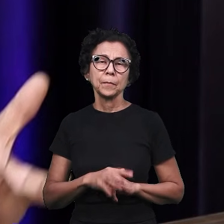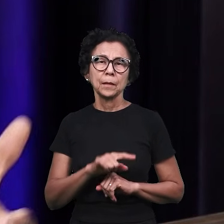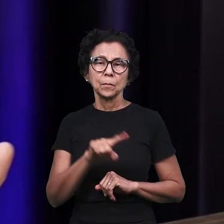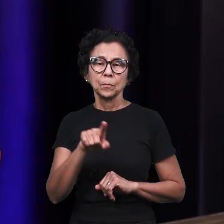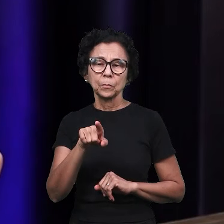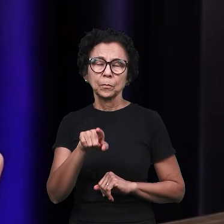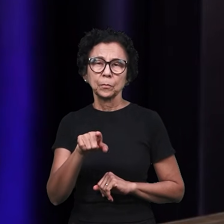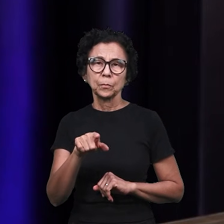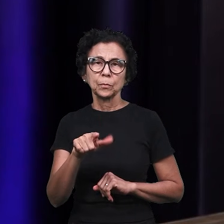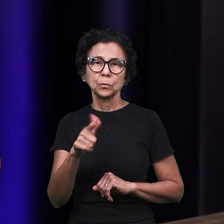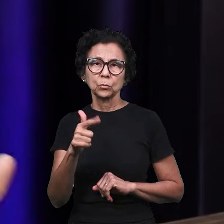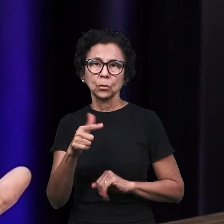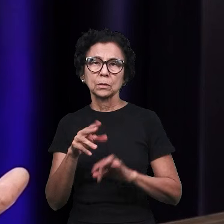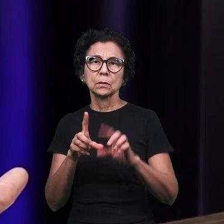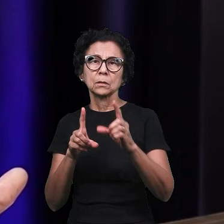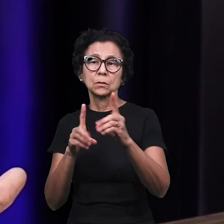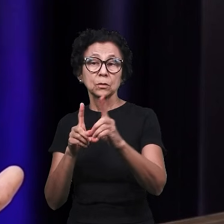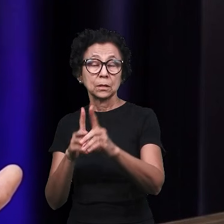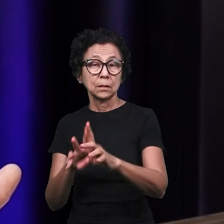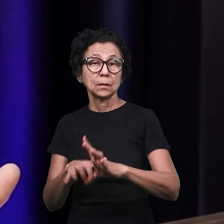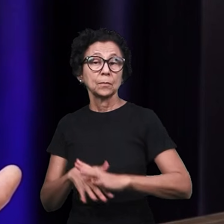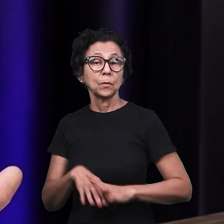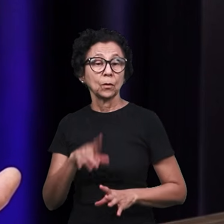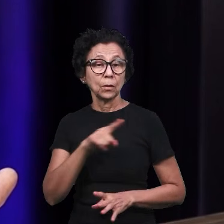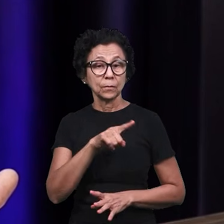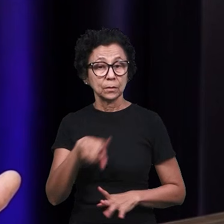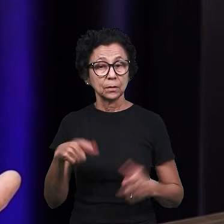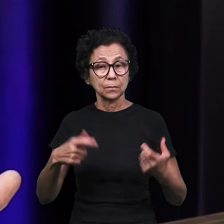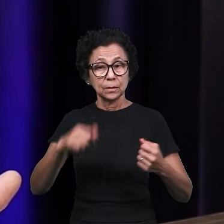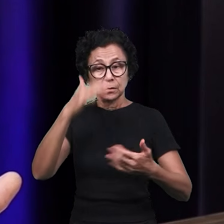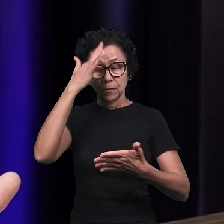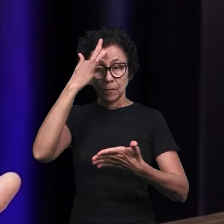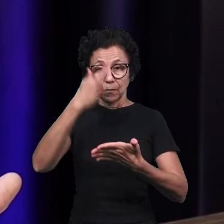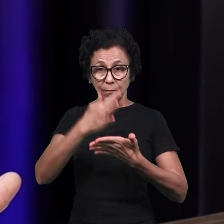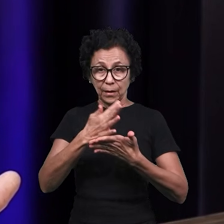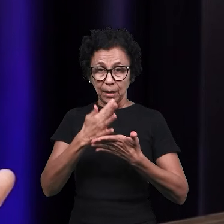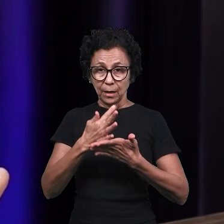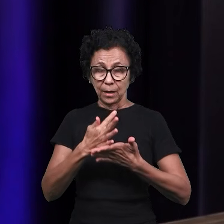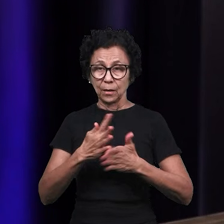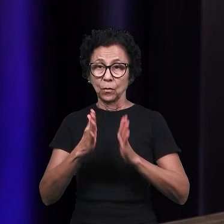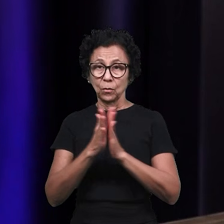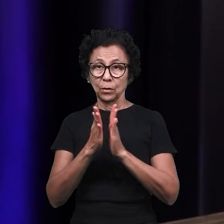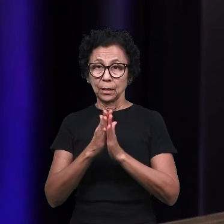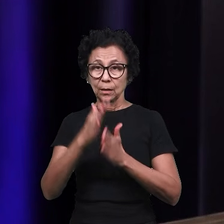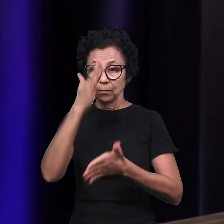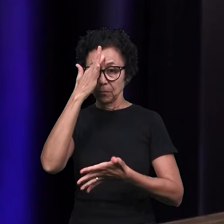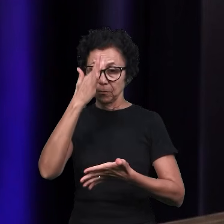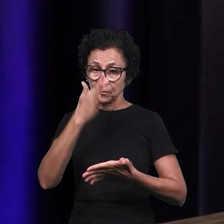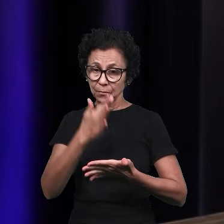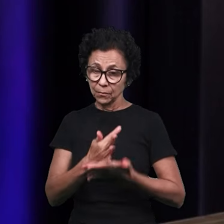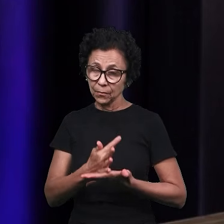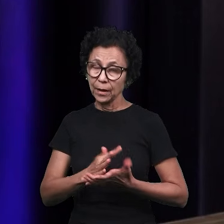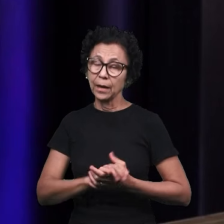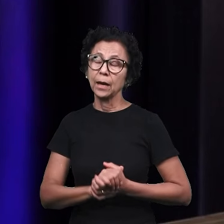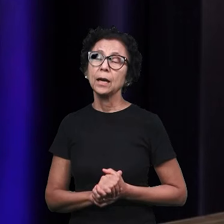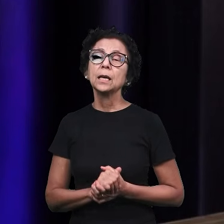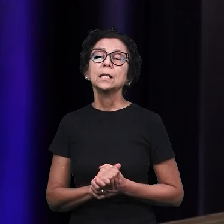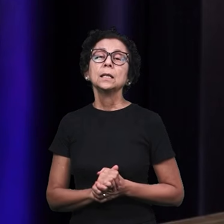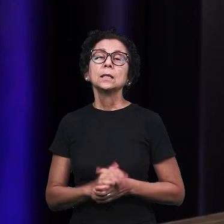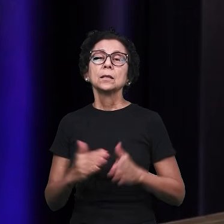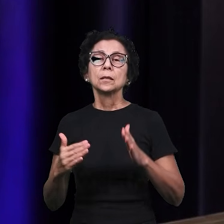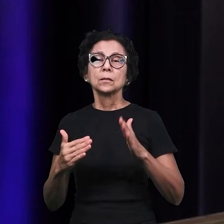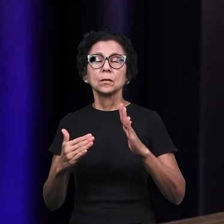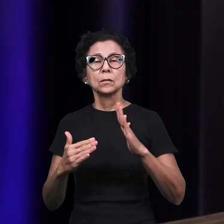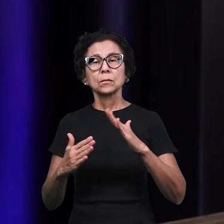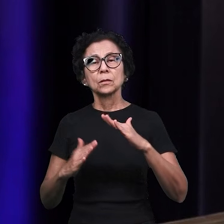para os discípulos, mostrando que através da oração, da fé, né, nós podemos romper